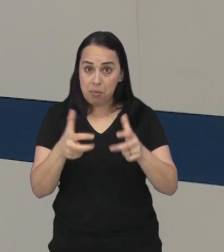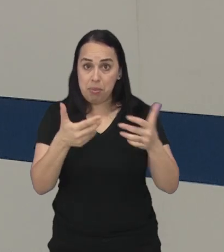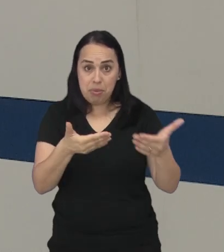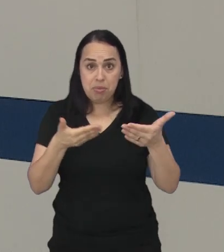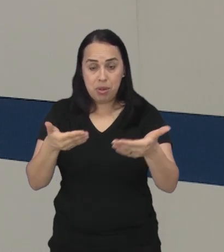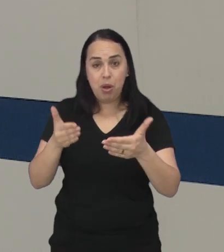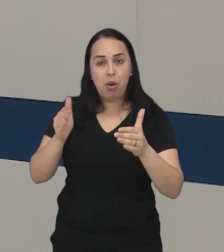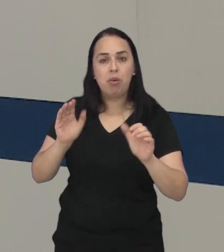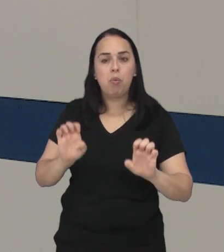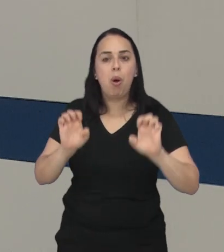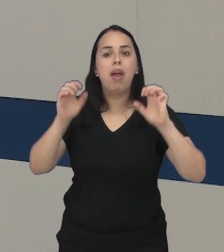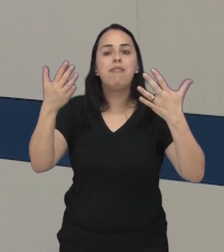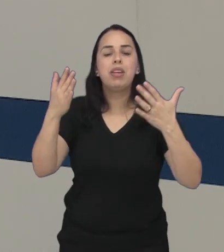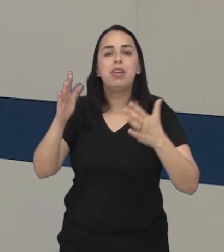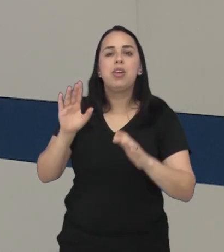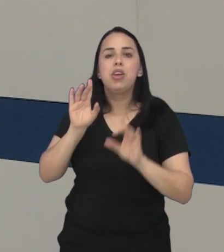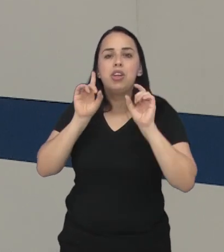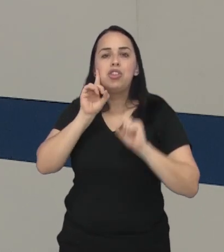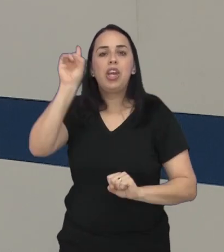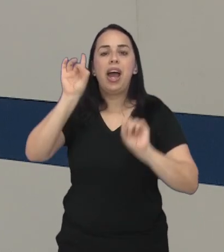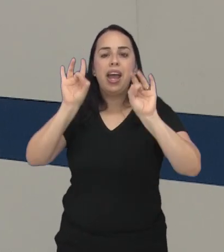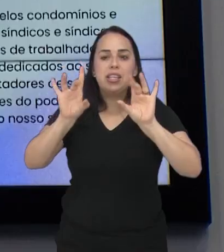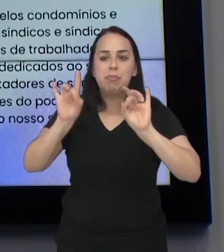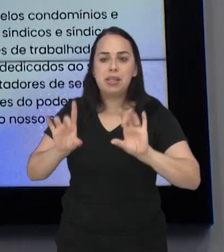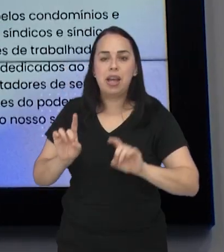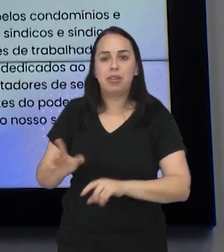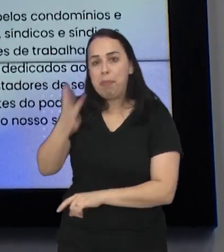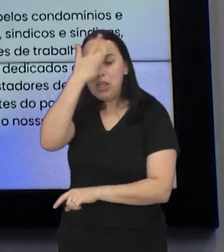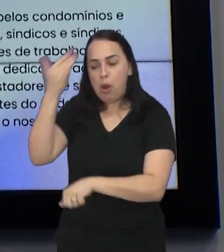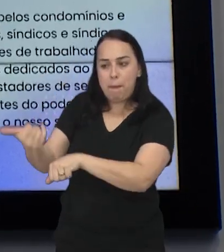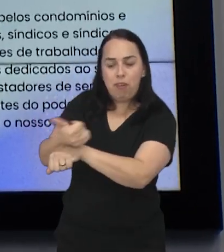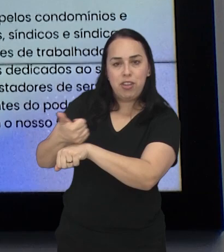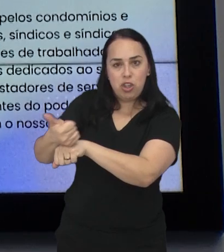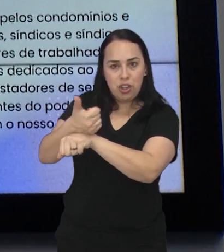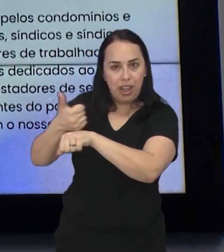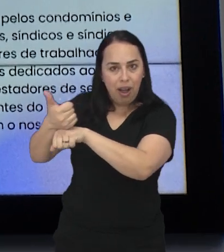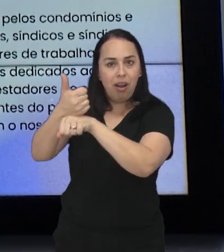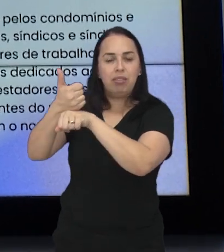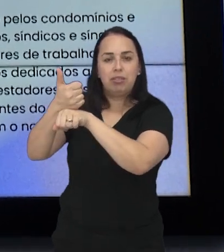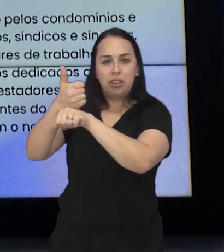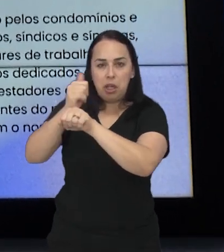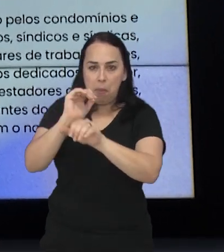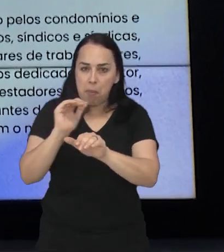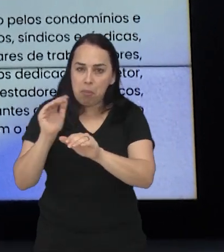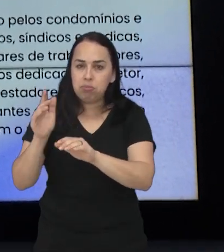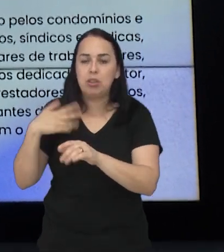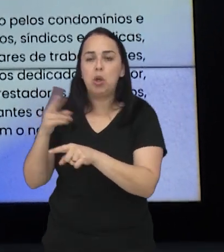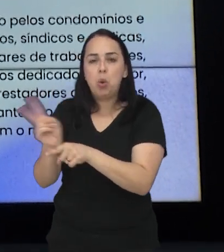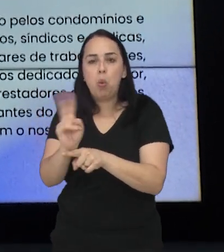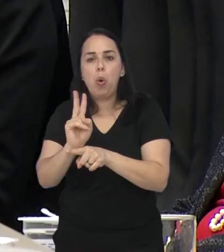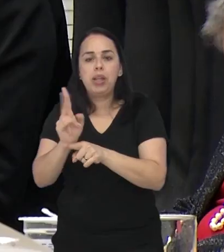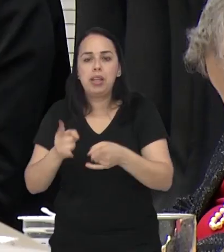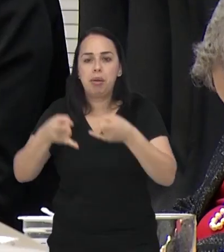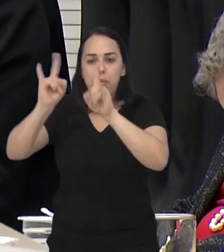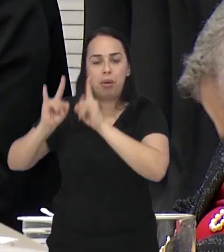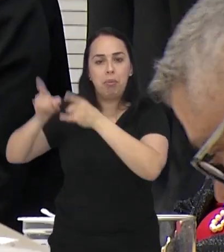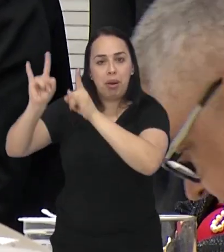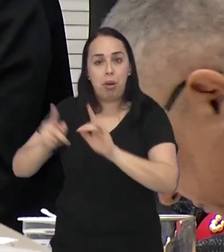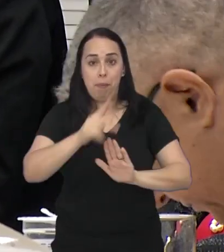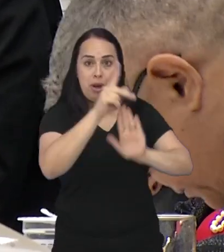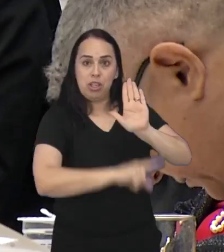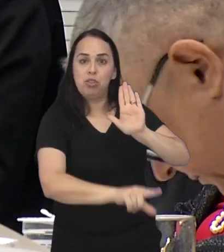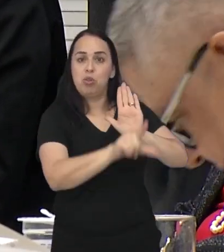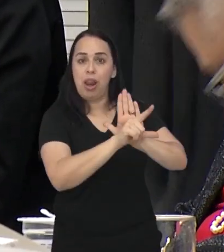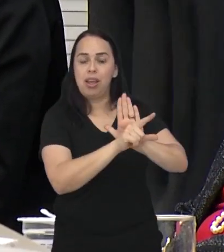A Câmara Municipal recebeu um evento em homenagem ao Dia do Síndico, celebrado em 30 de novembro. A data